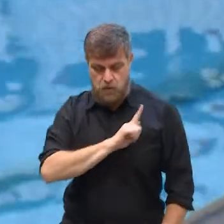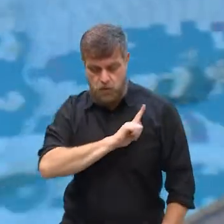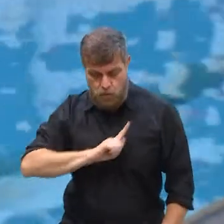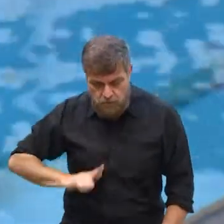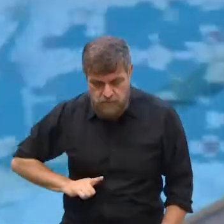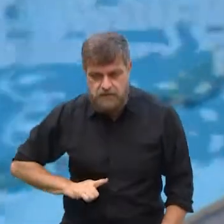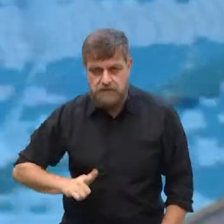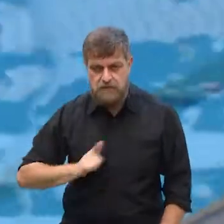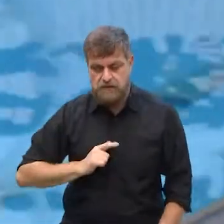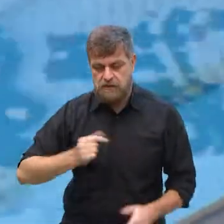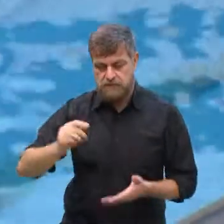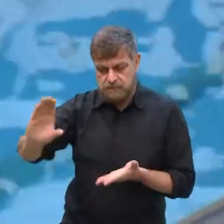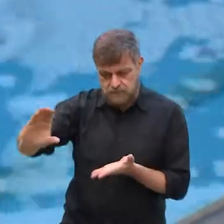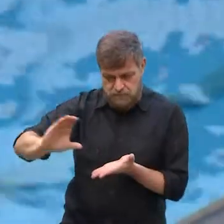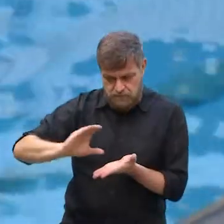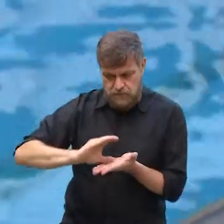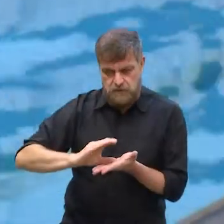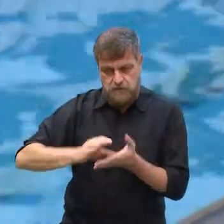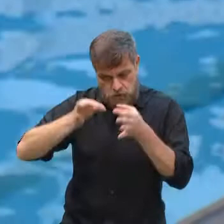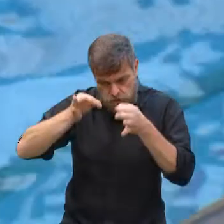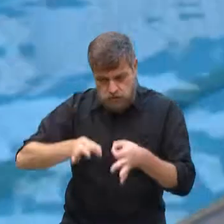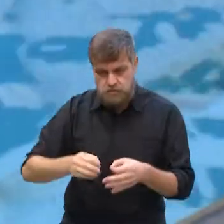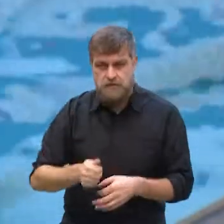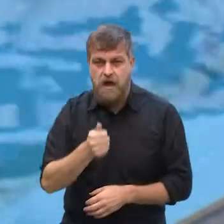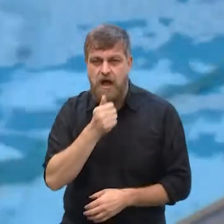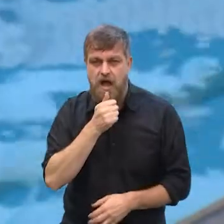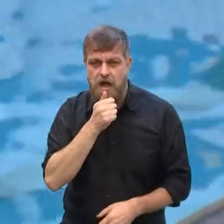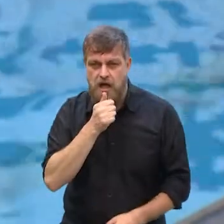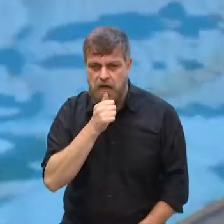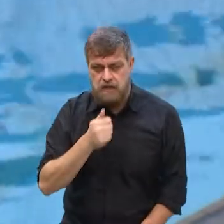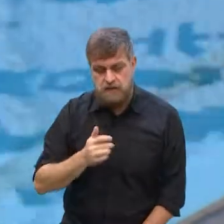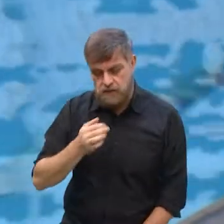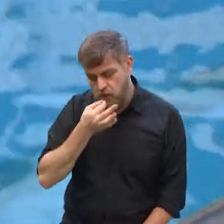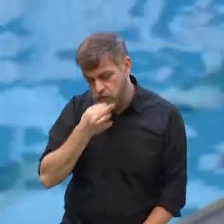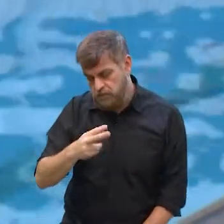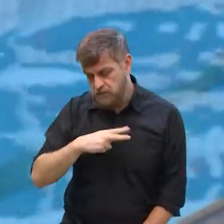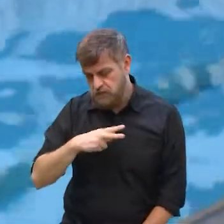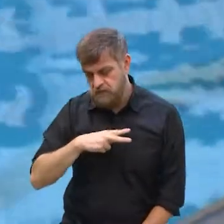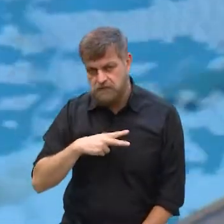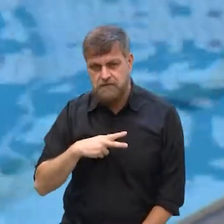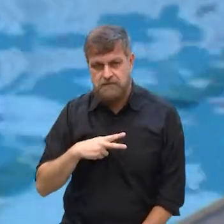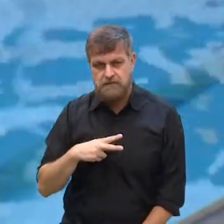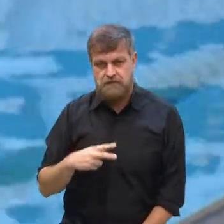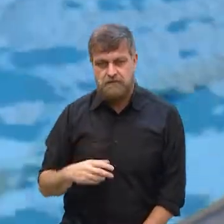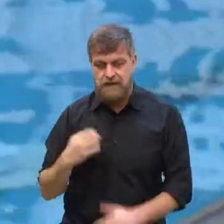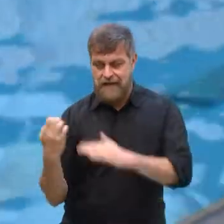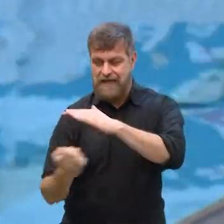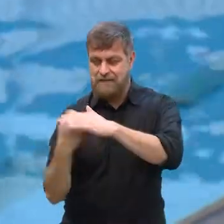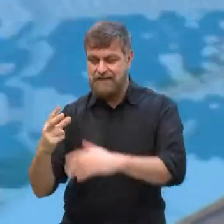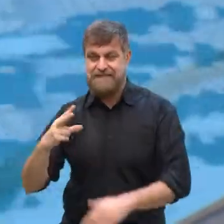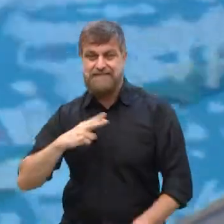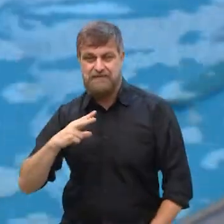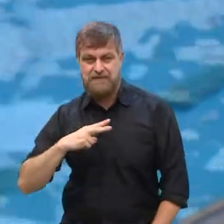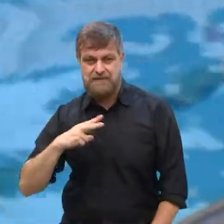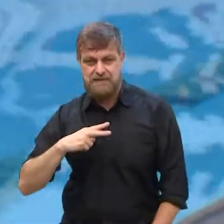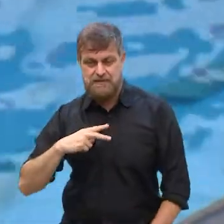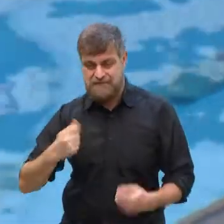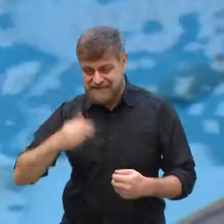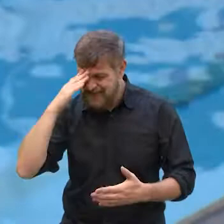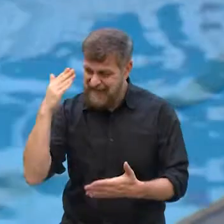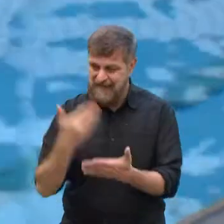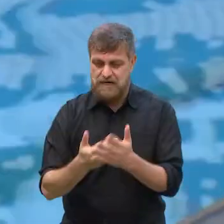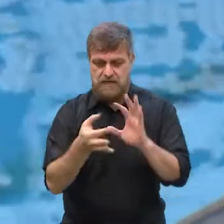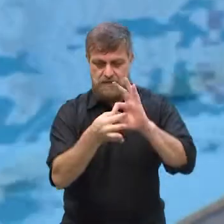governo, para mim está muito justo, mas que ainda, ao meu modo de ver, empresas privadas precisam acreditar no